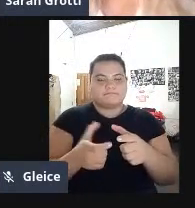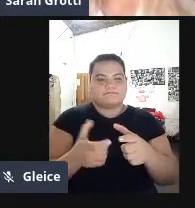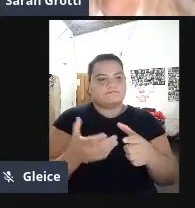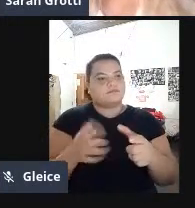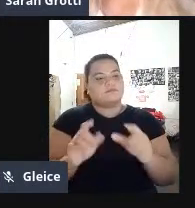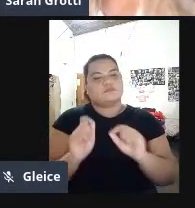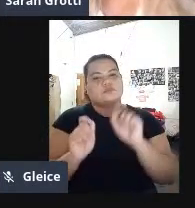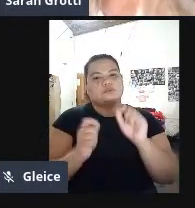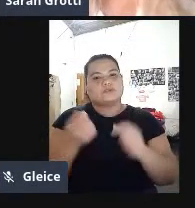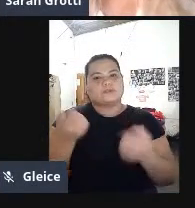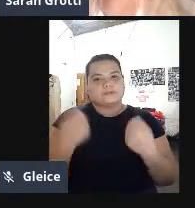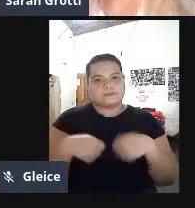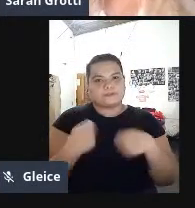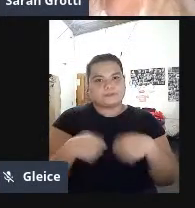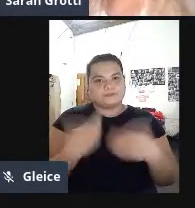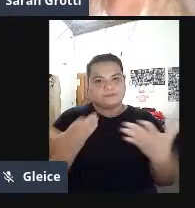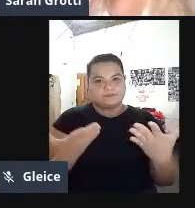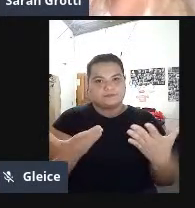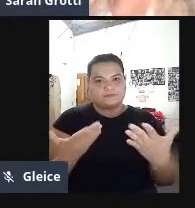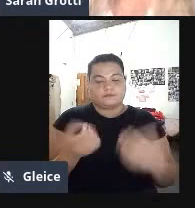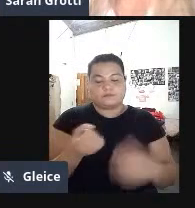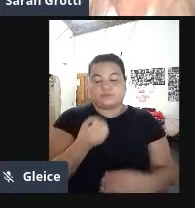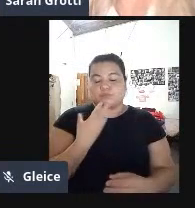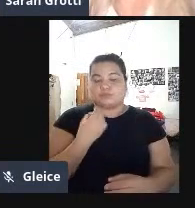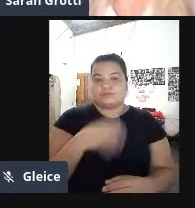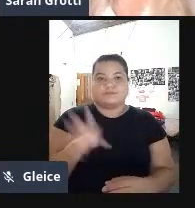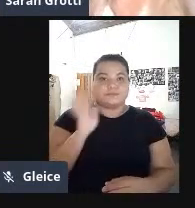fonte alimentar. É muito interessante.